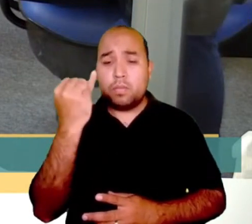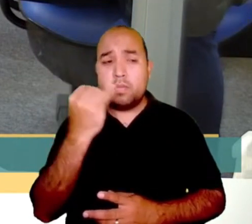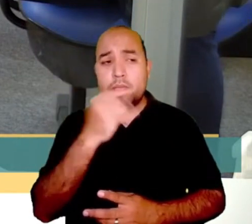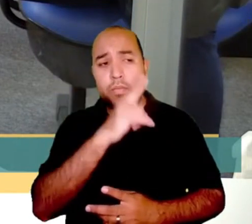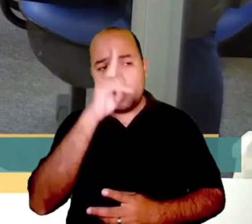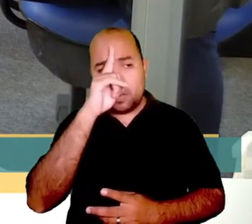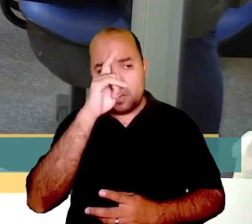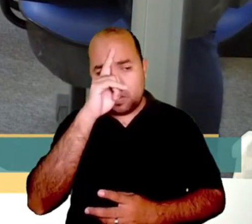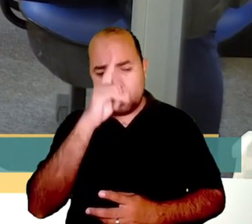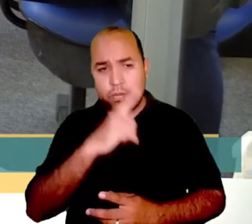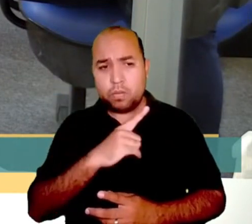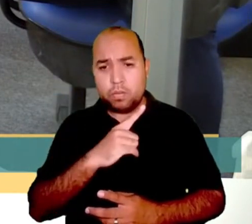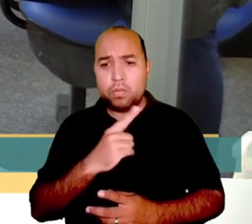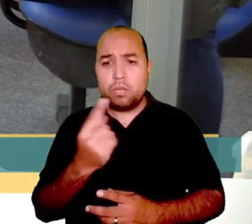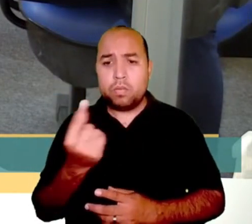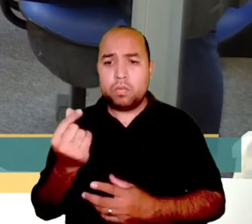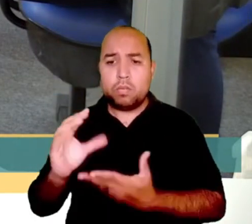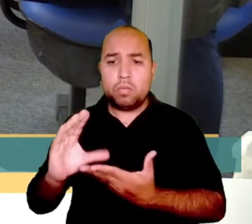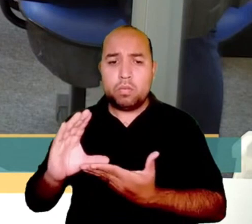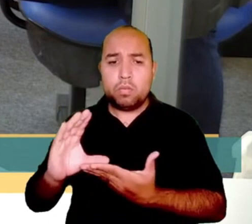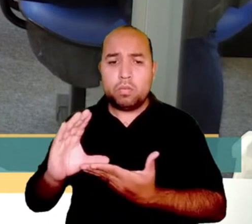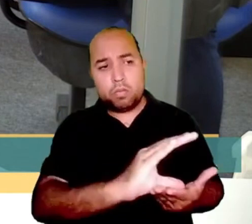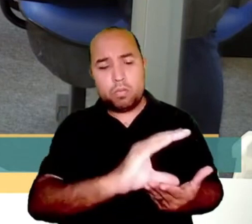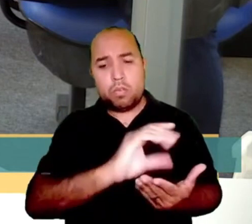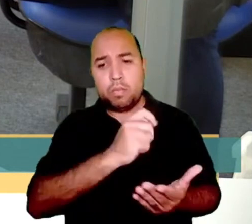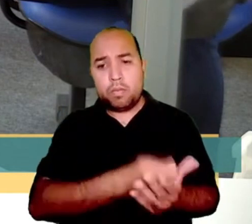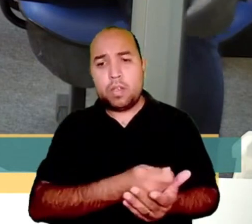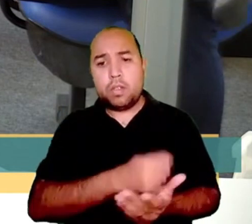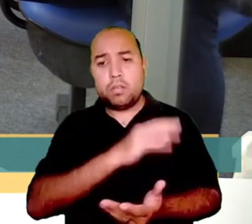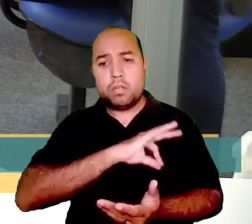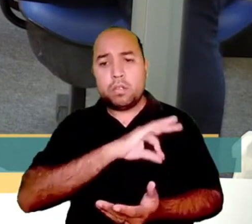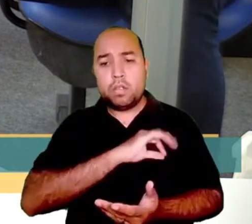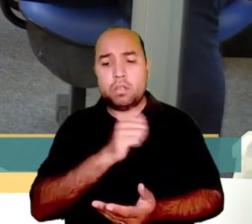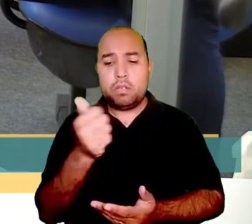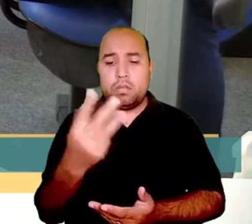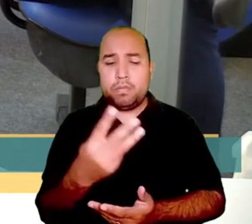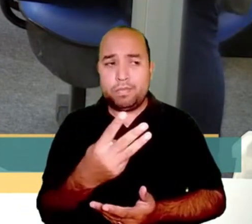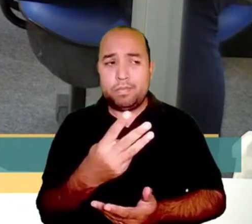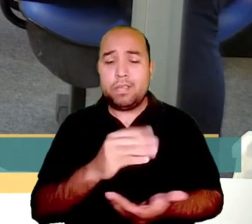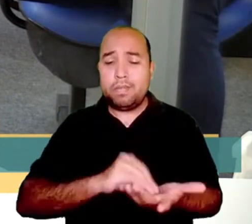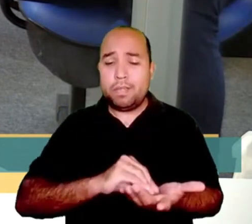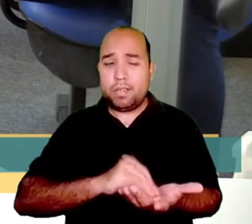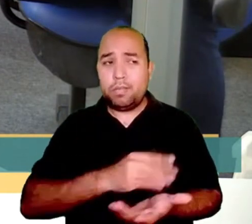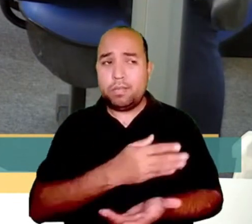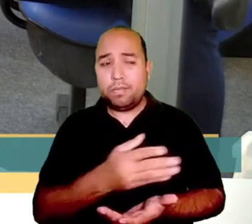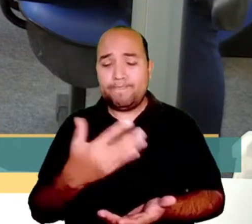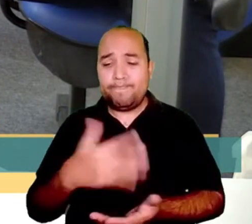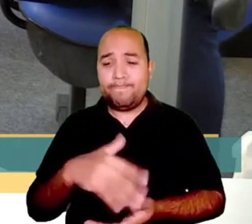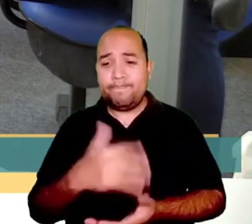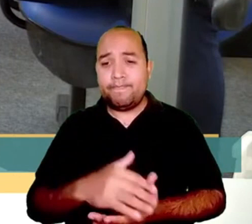tenham esse pagamento, 13º, uma série de coisas, estão numa situação